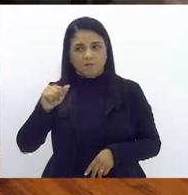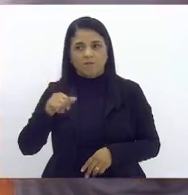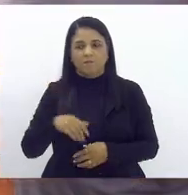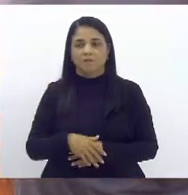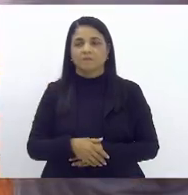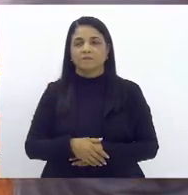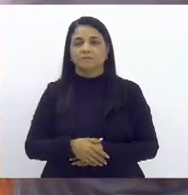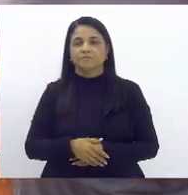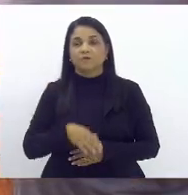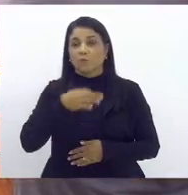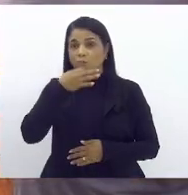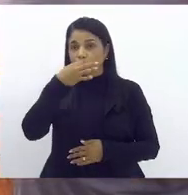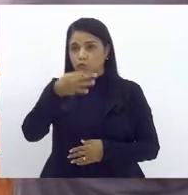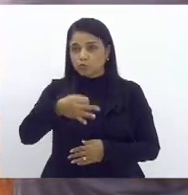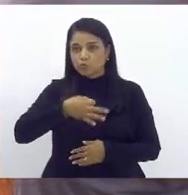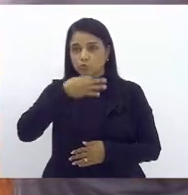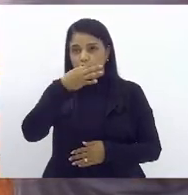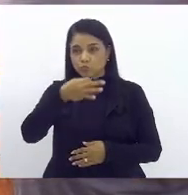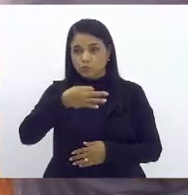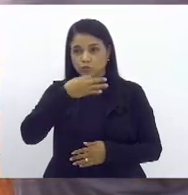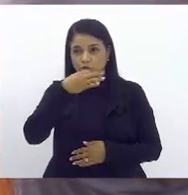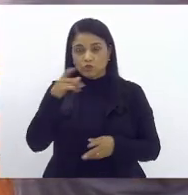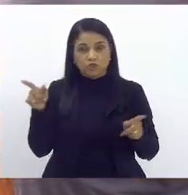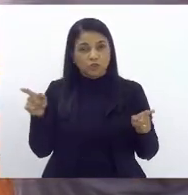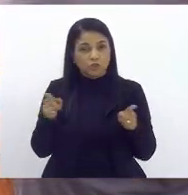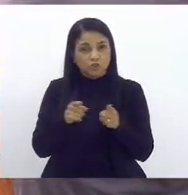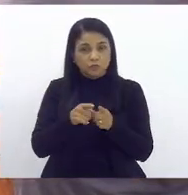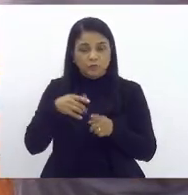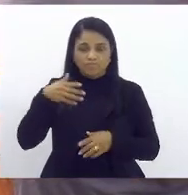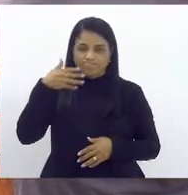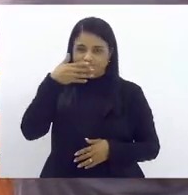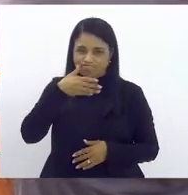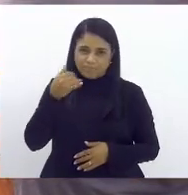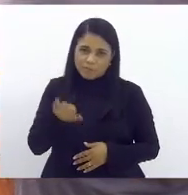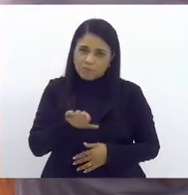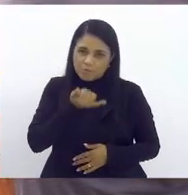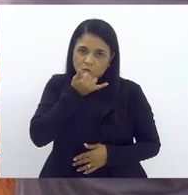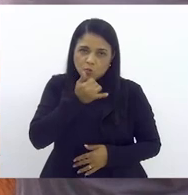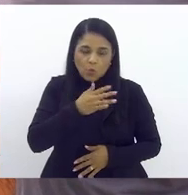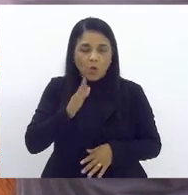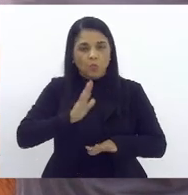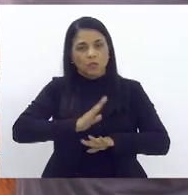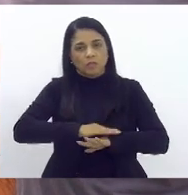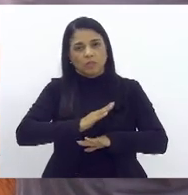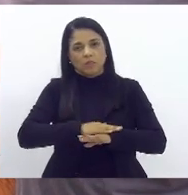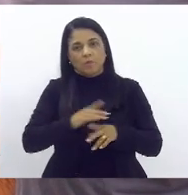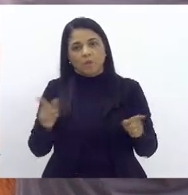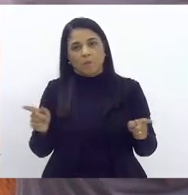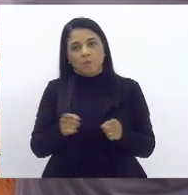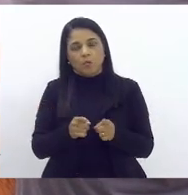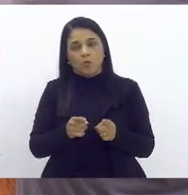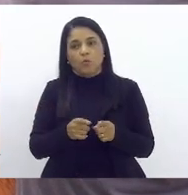E eu vou sugerir aqui que a gente diminua as nossas falas, me perdoem, né? O tempo hoje